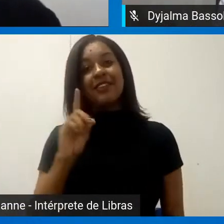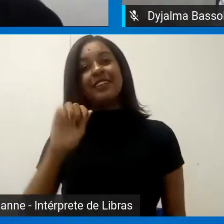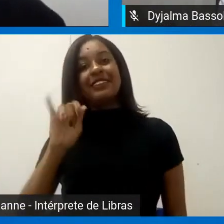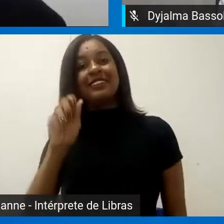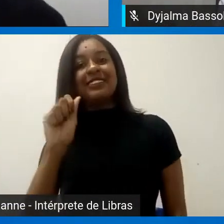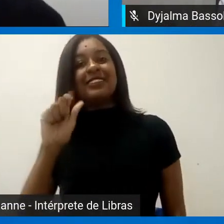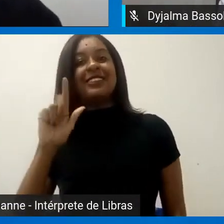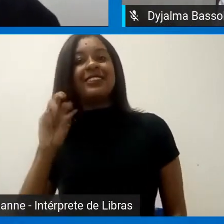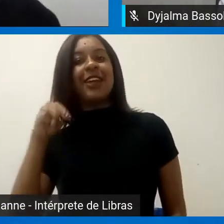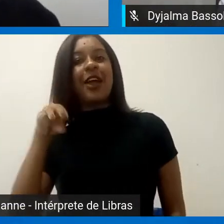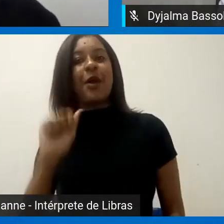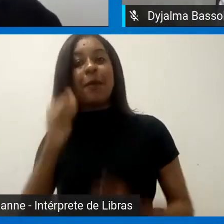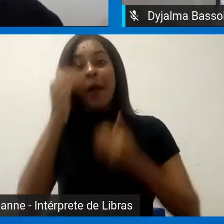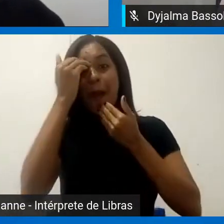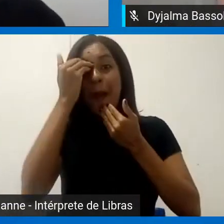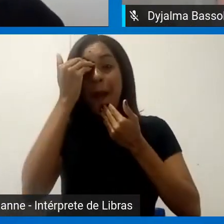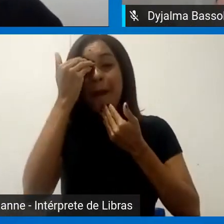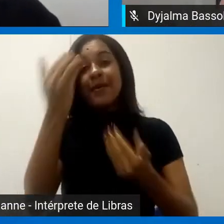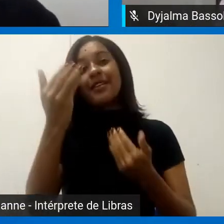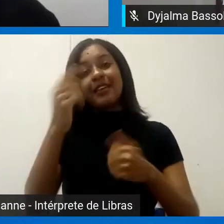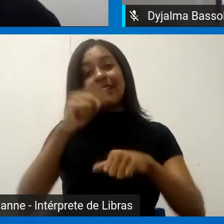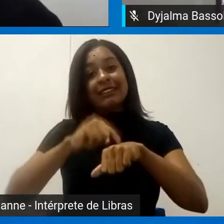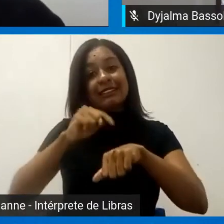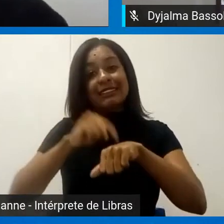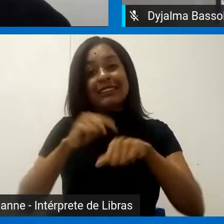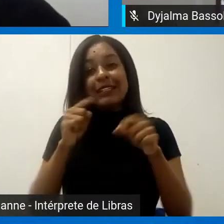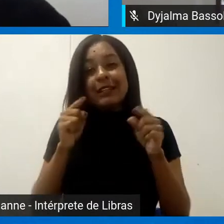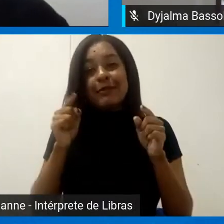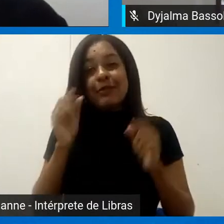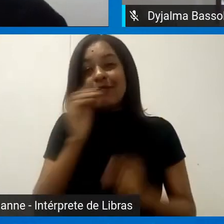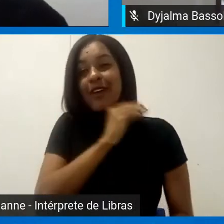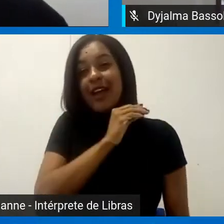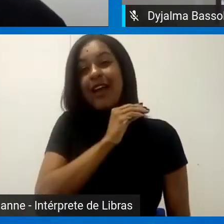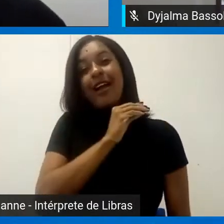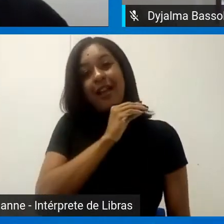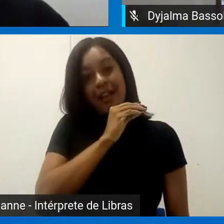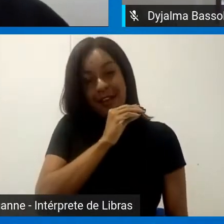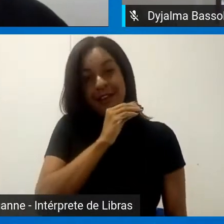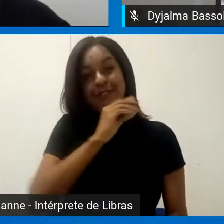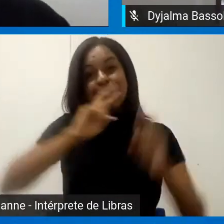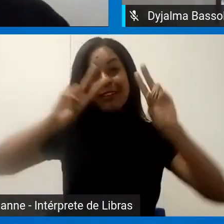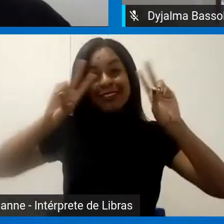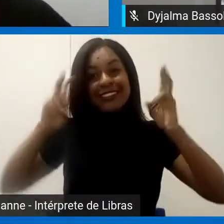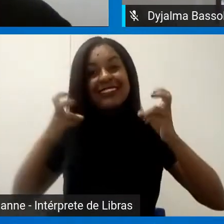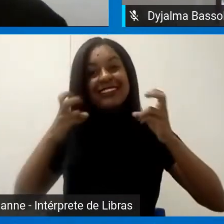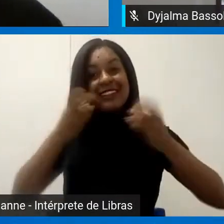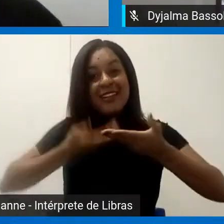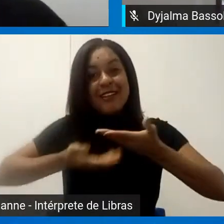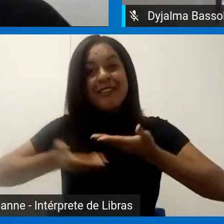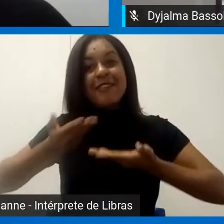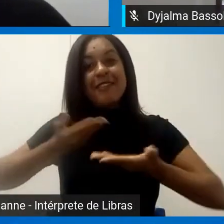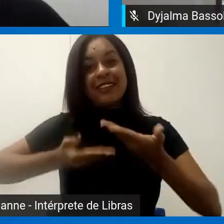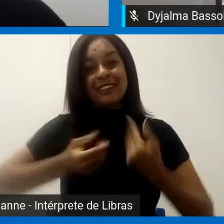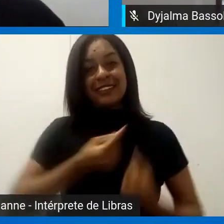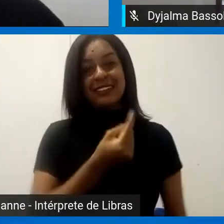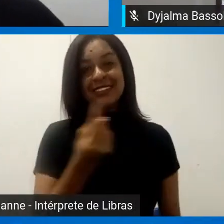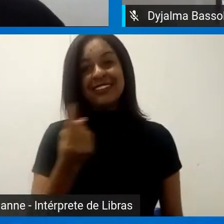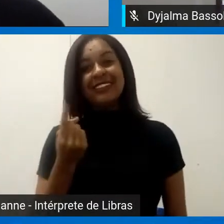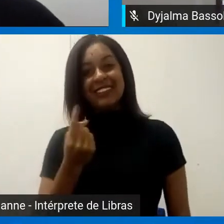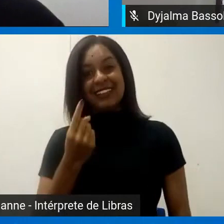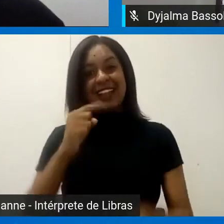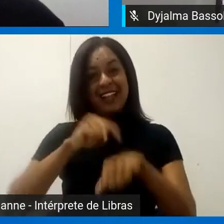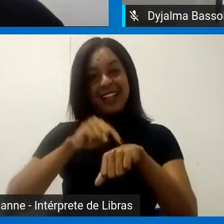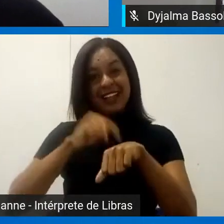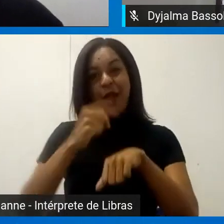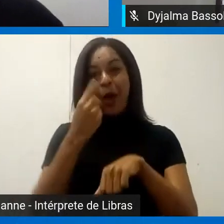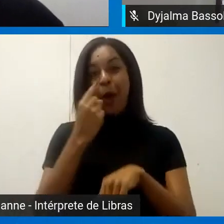infelizmente nosso tempo é curta é um assunto tão envolvente né cada um de vocês ela tem uma hora para falar mas